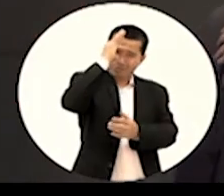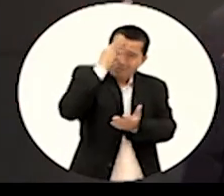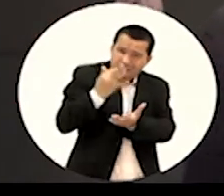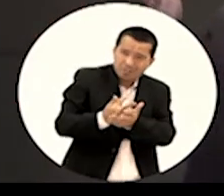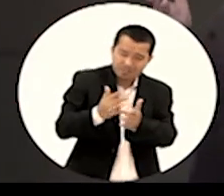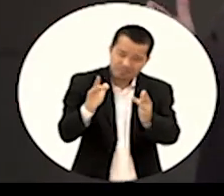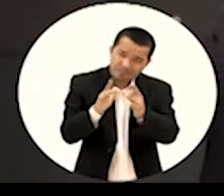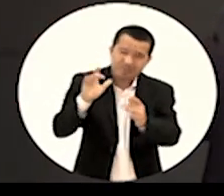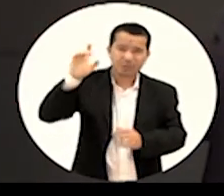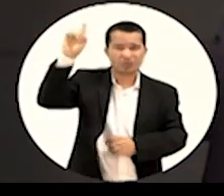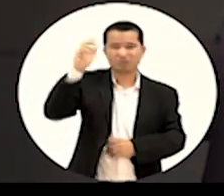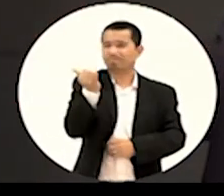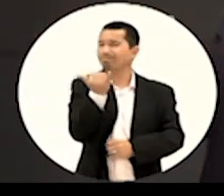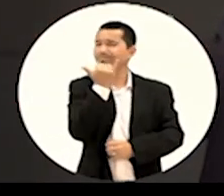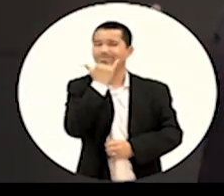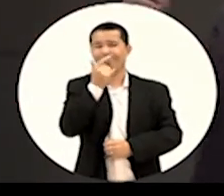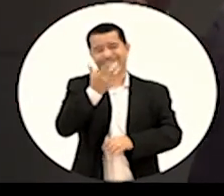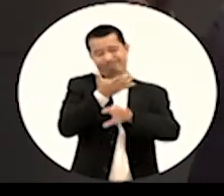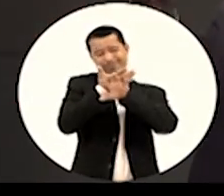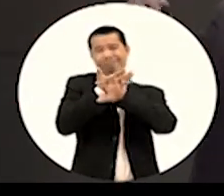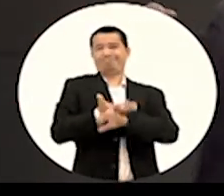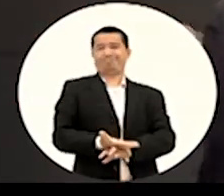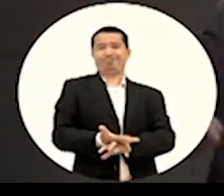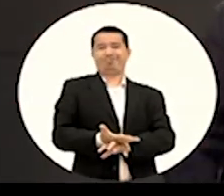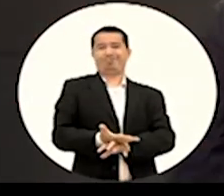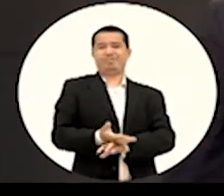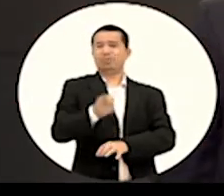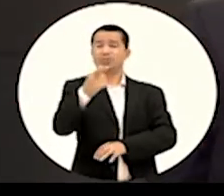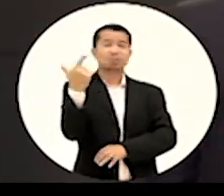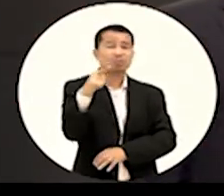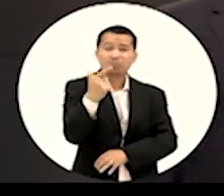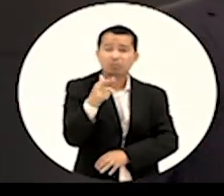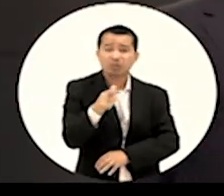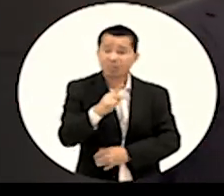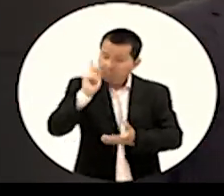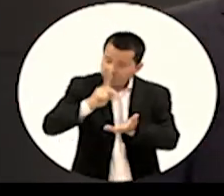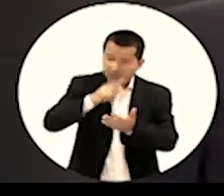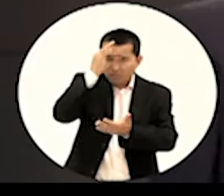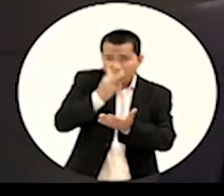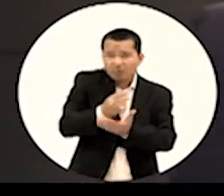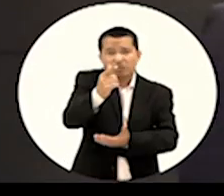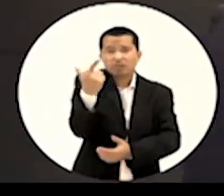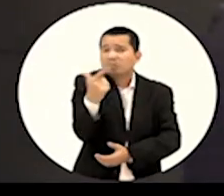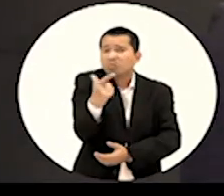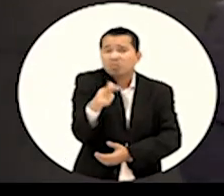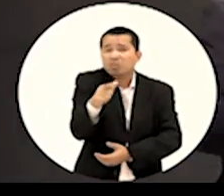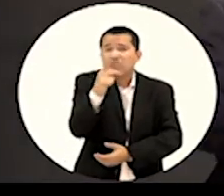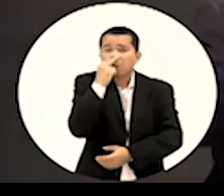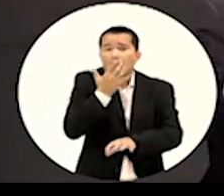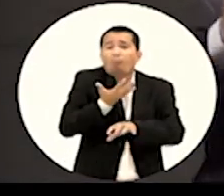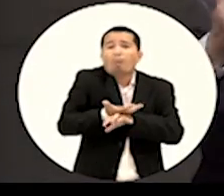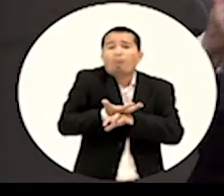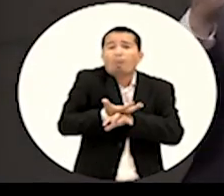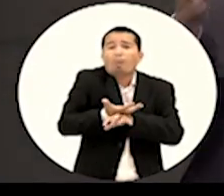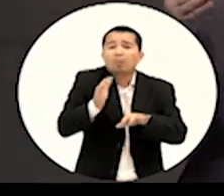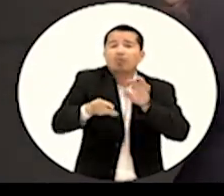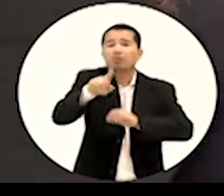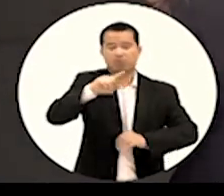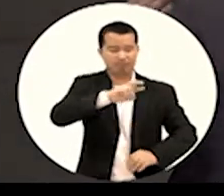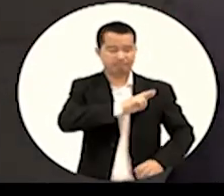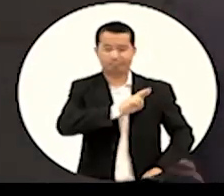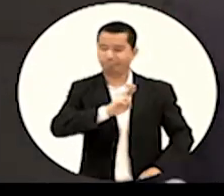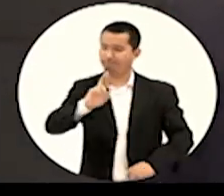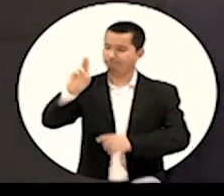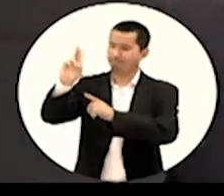os valores da sua fé estão dizendo nas Escrituras, então pode ter certeza, não há fé no